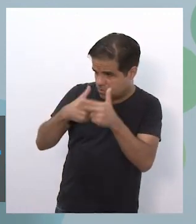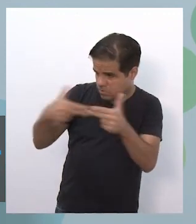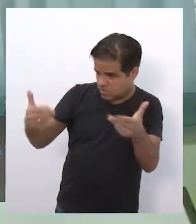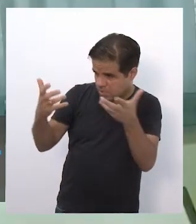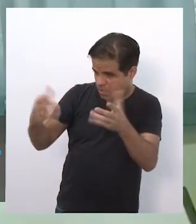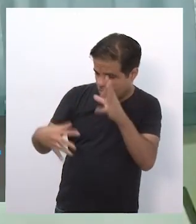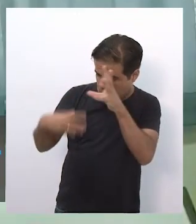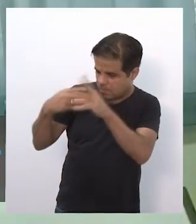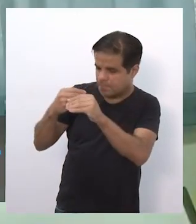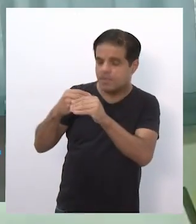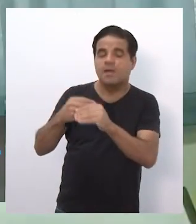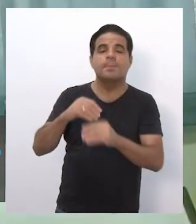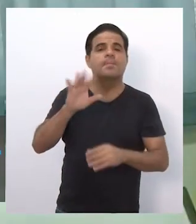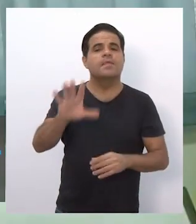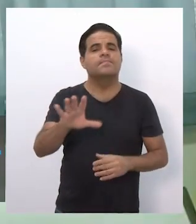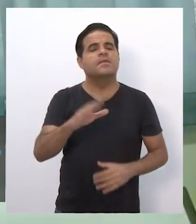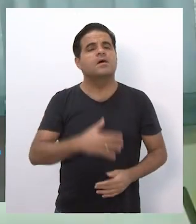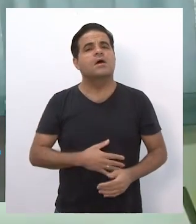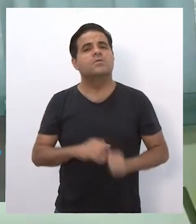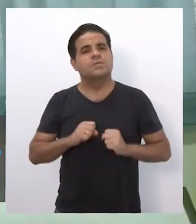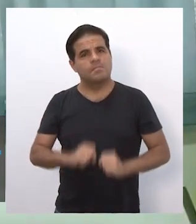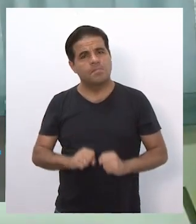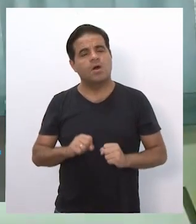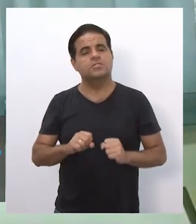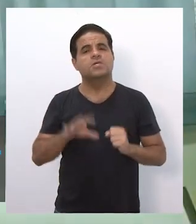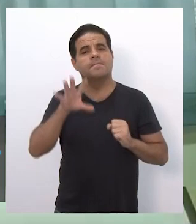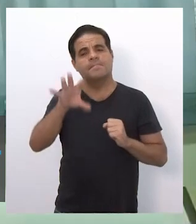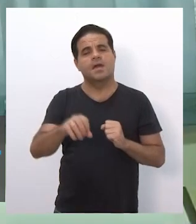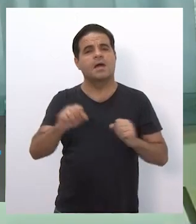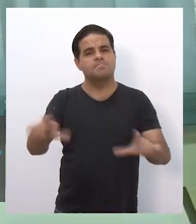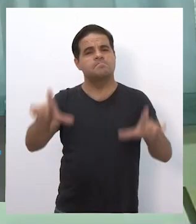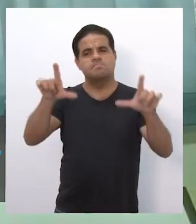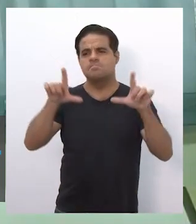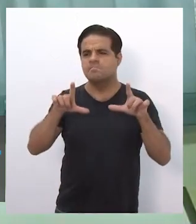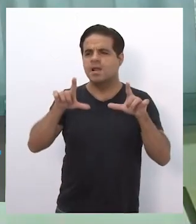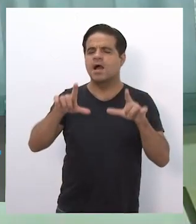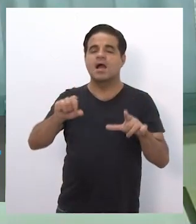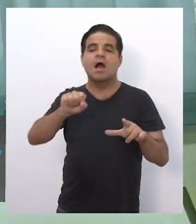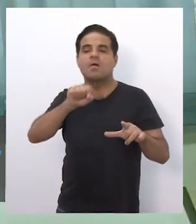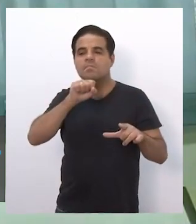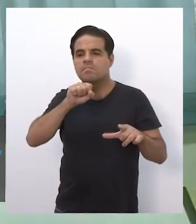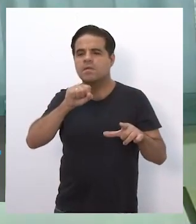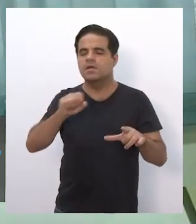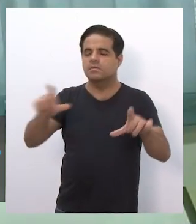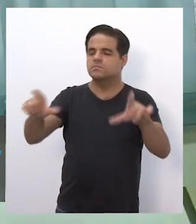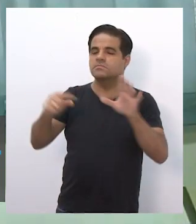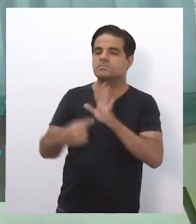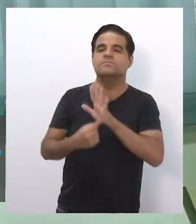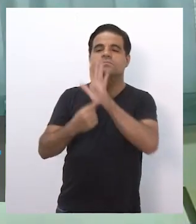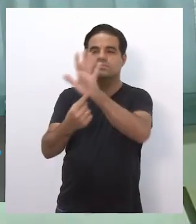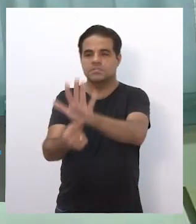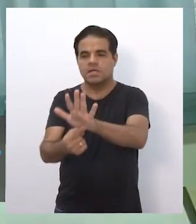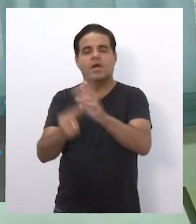Ah, sim. Ô, Felipe, você pode pegar novamente a sua placa-mãe, que você está aí? Porque é algo bacana de se mostrar quando a